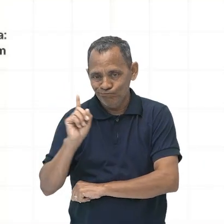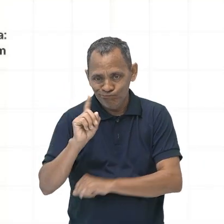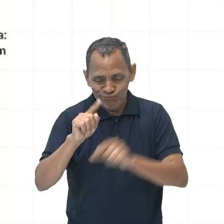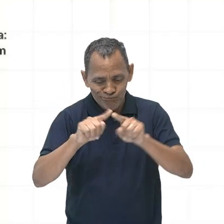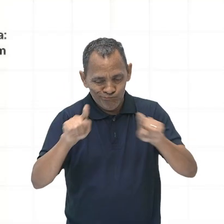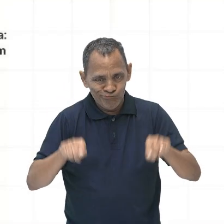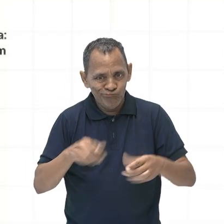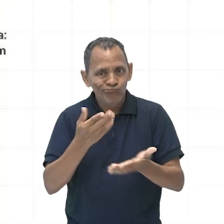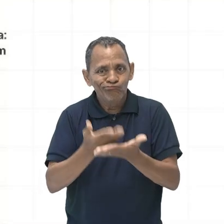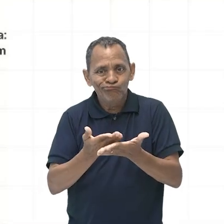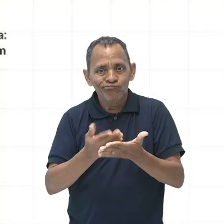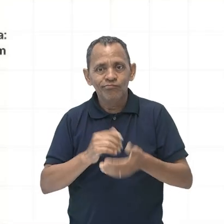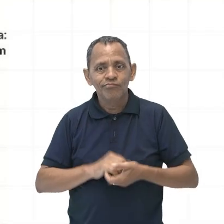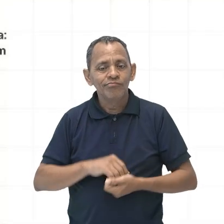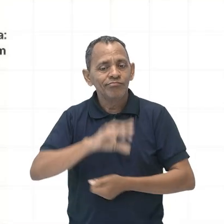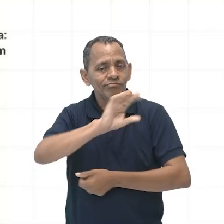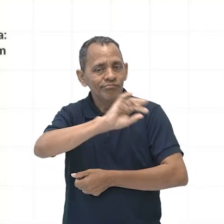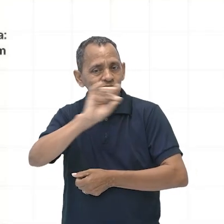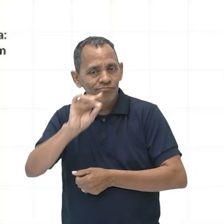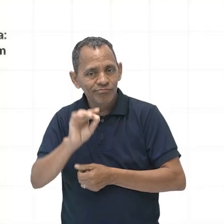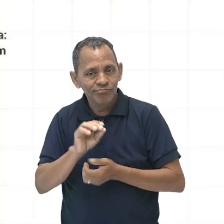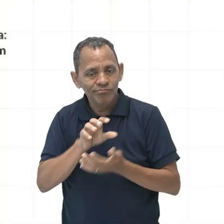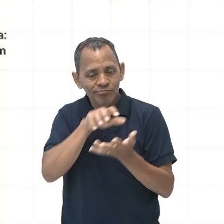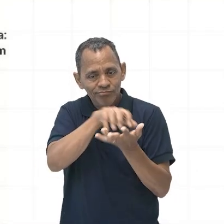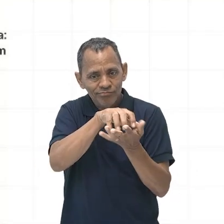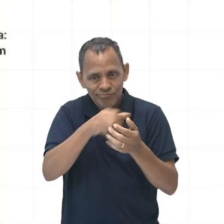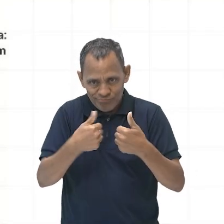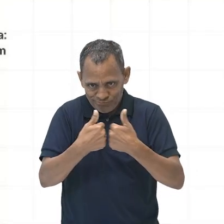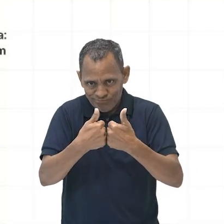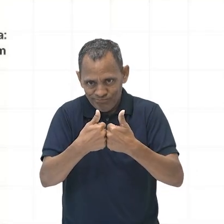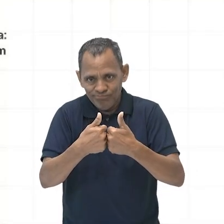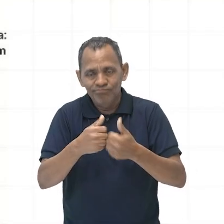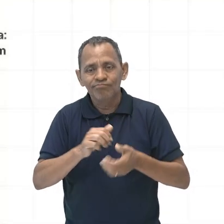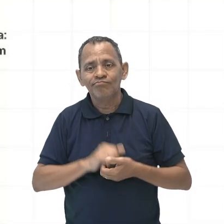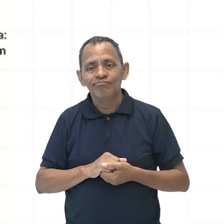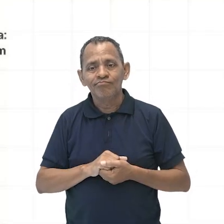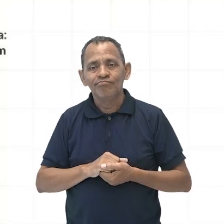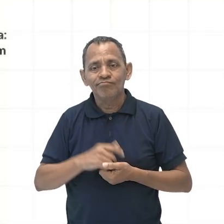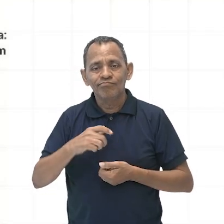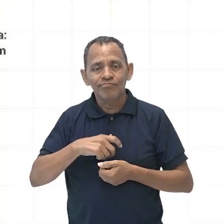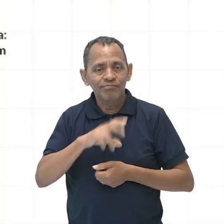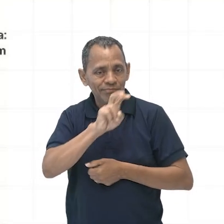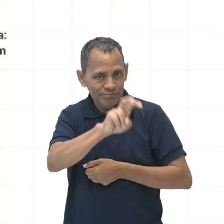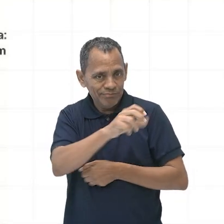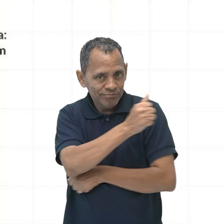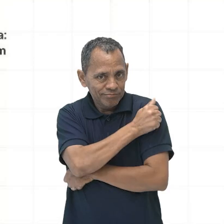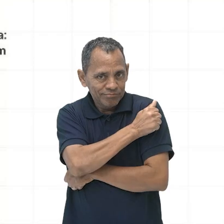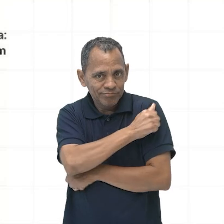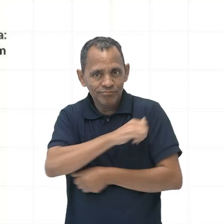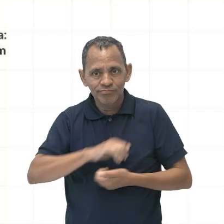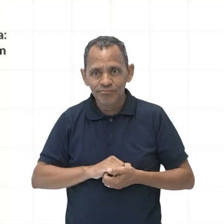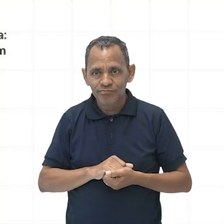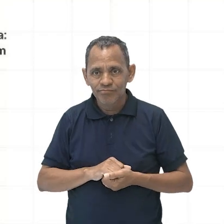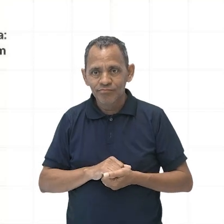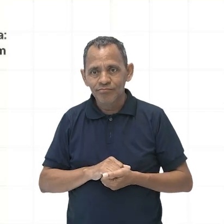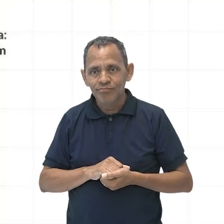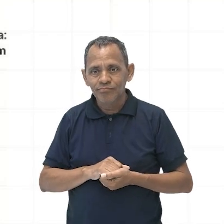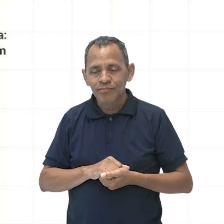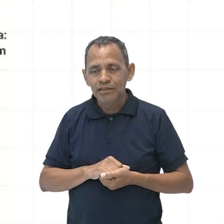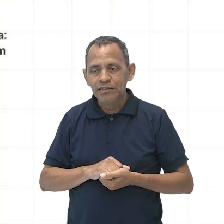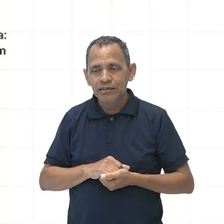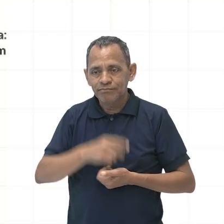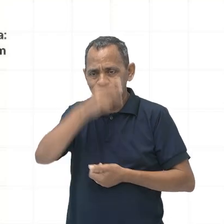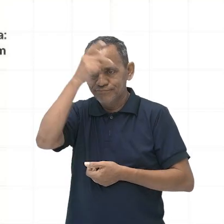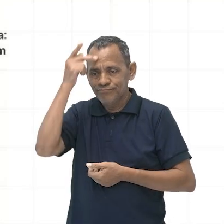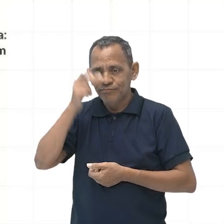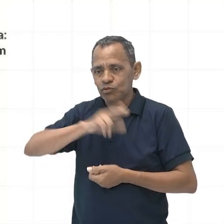Então, aqui, ó, para cada ônibusinho, a quantidade é de 5 alunos. Então, quem não utiliza transporte? Eu